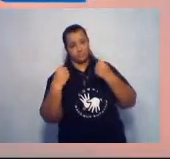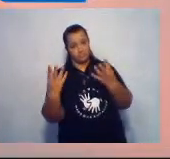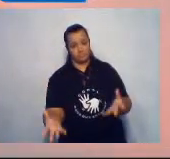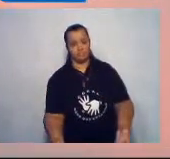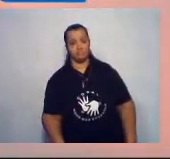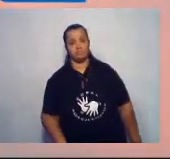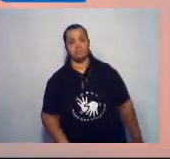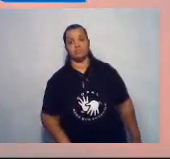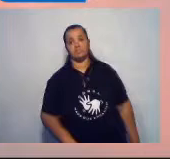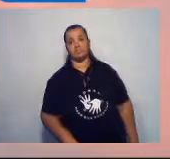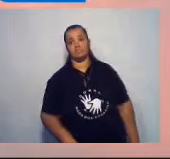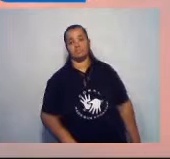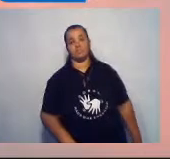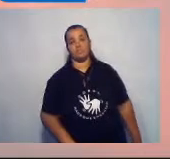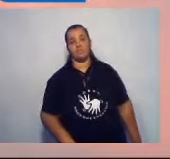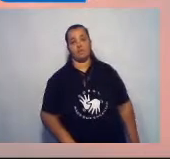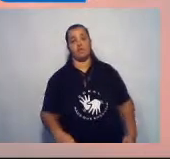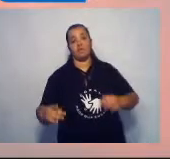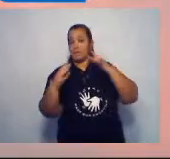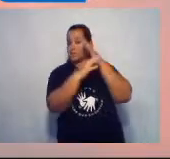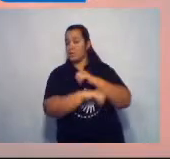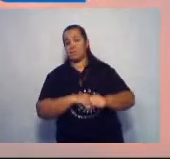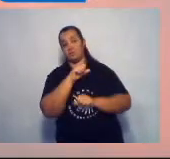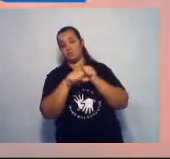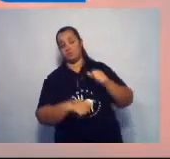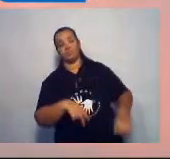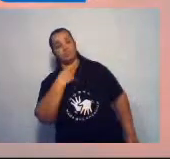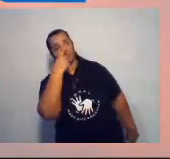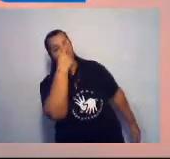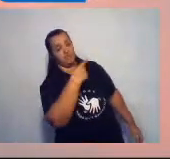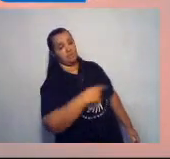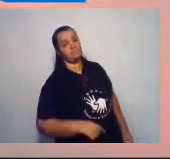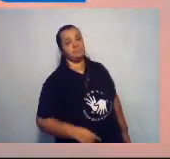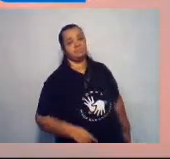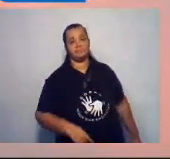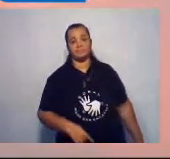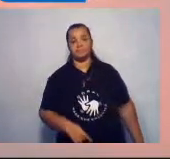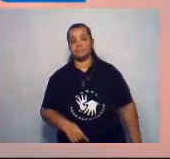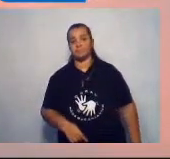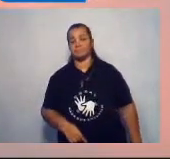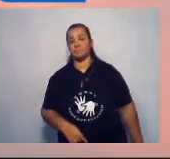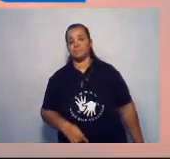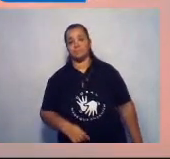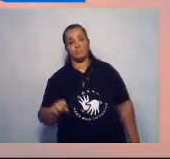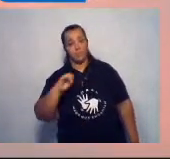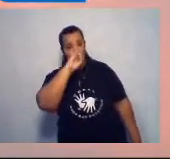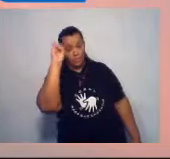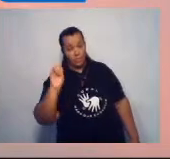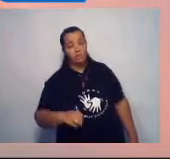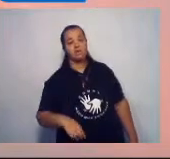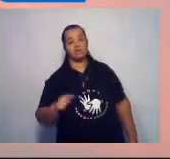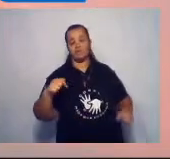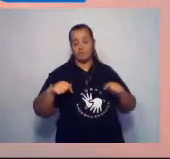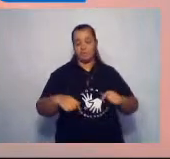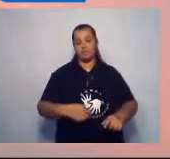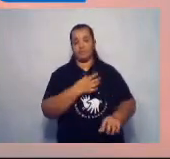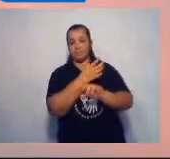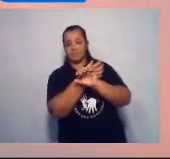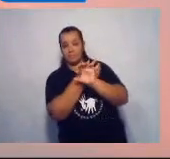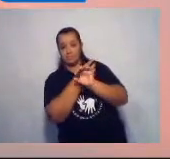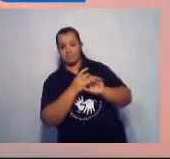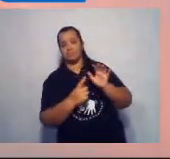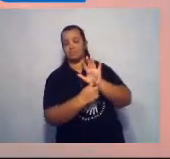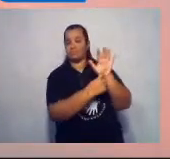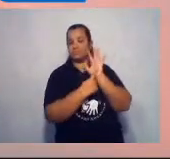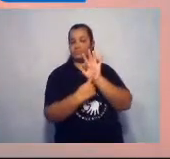203 anos. E se tiver alguém de fora de Piracaia, coloca também a cidade que você está falando para te mandar um alô para você aqui ao vivo na Live Show, realização Prefeitura